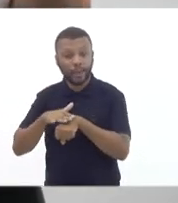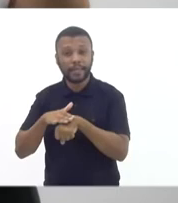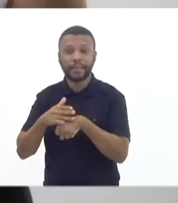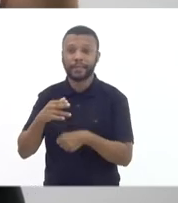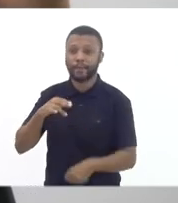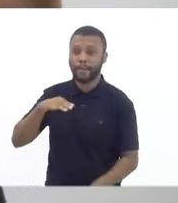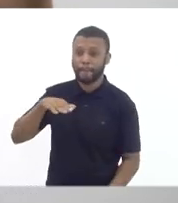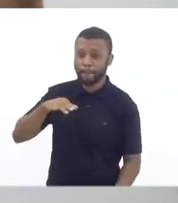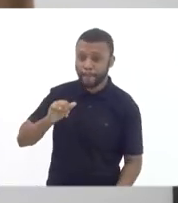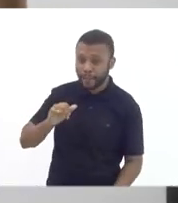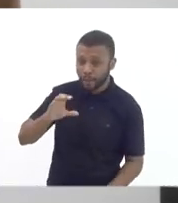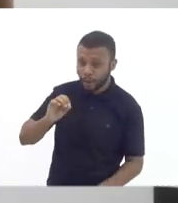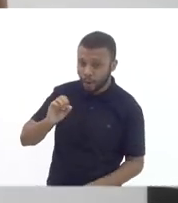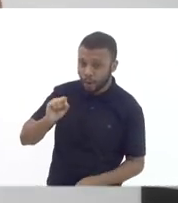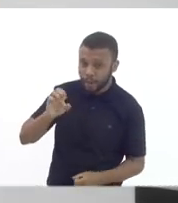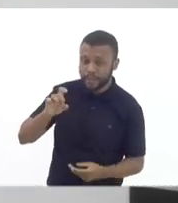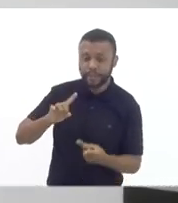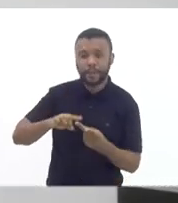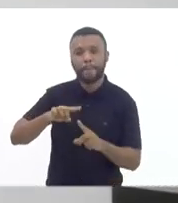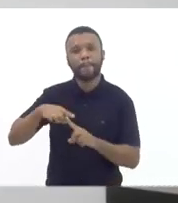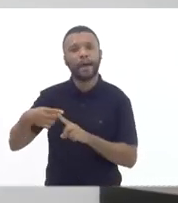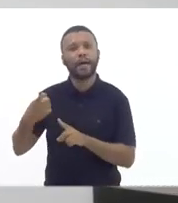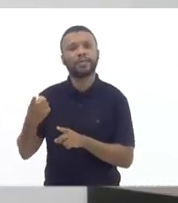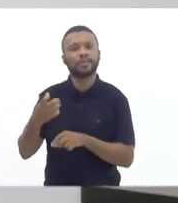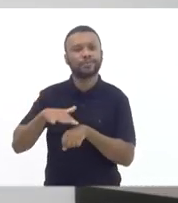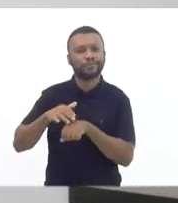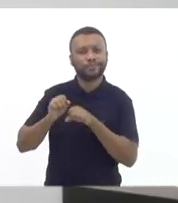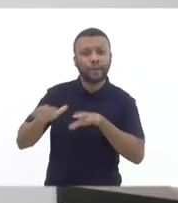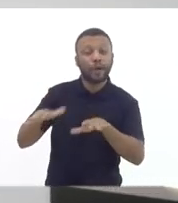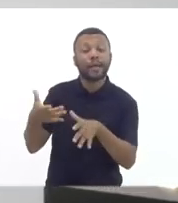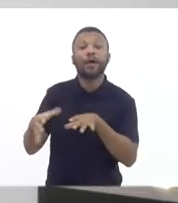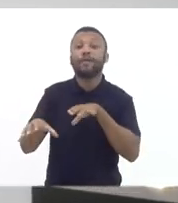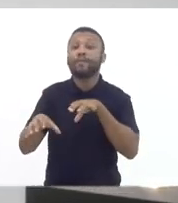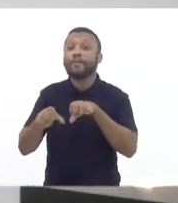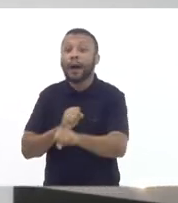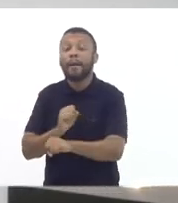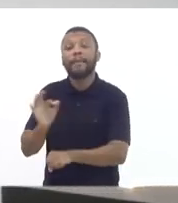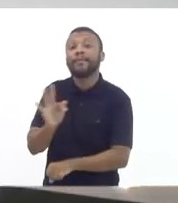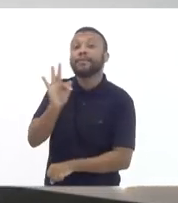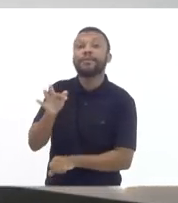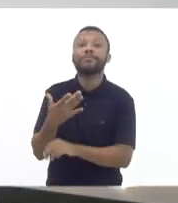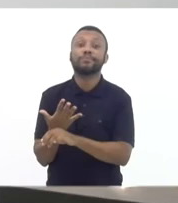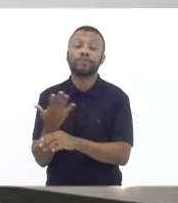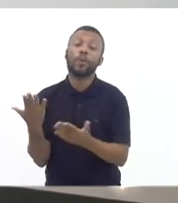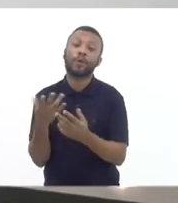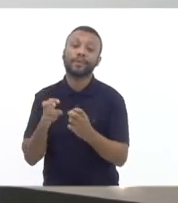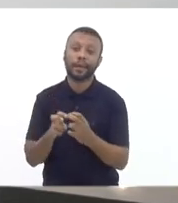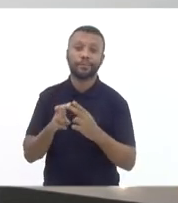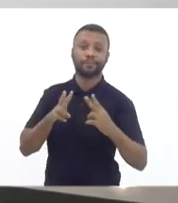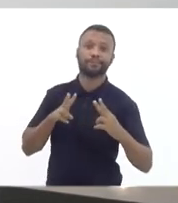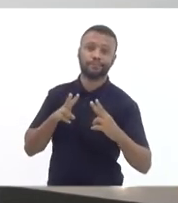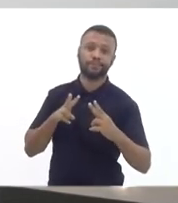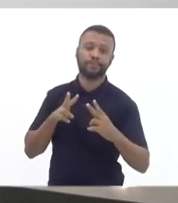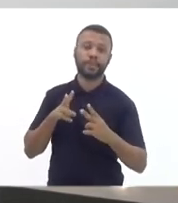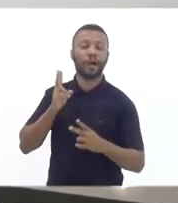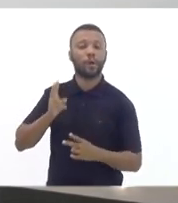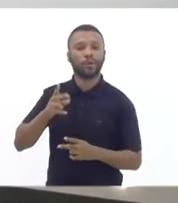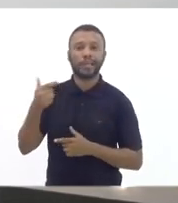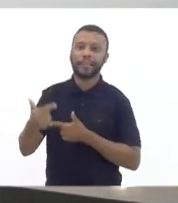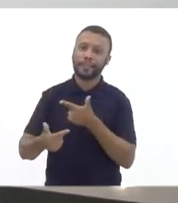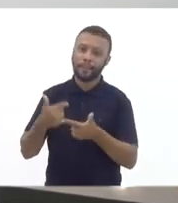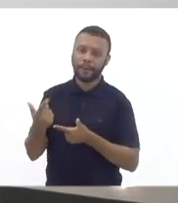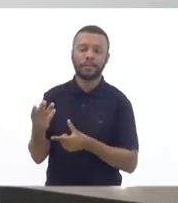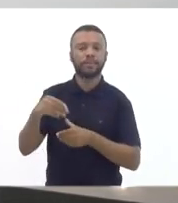A única coisa que eu quero é terminar a minha faculdade da UERJ, que hoje está semipresencial, continuar trabalhando